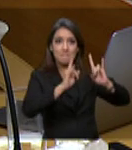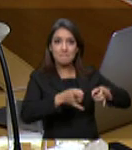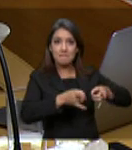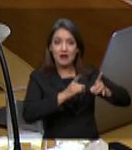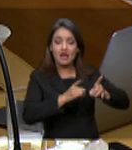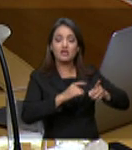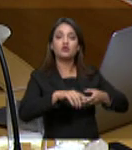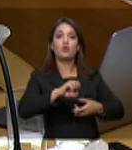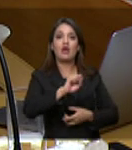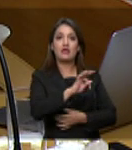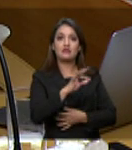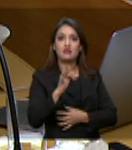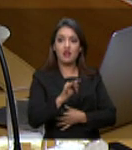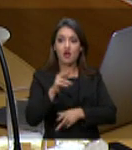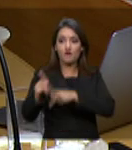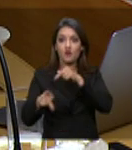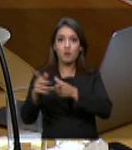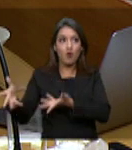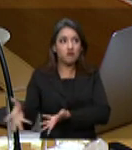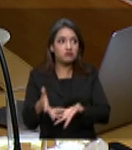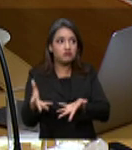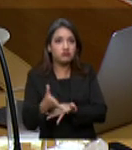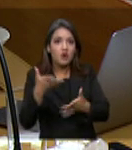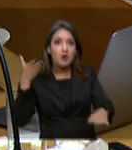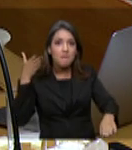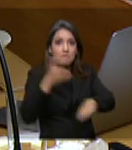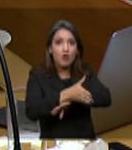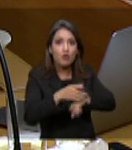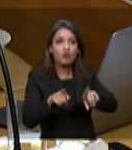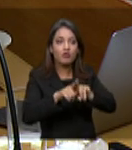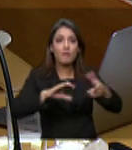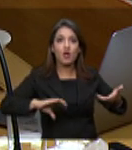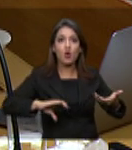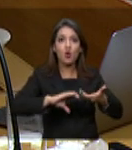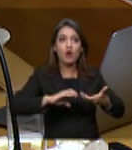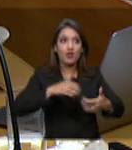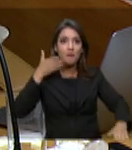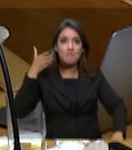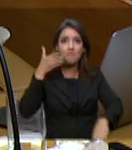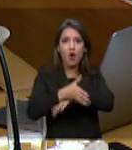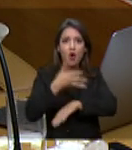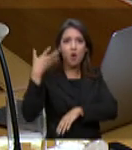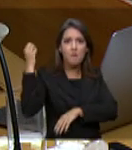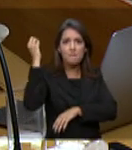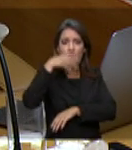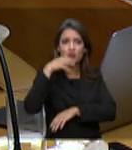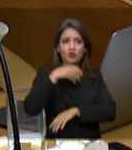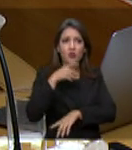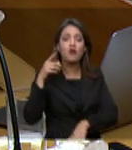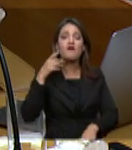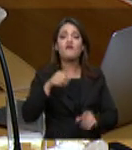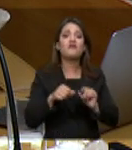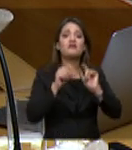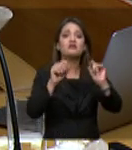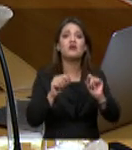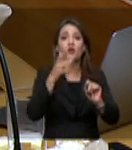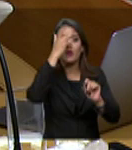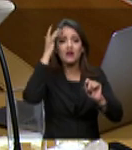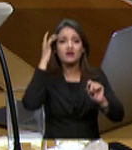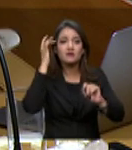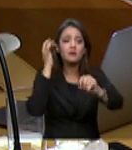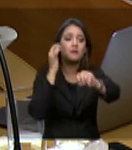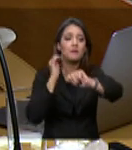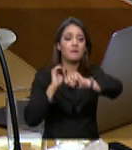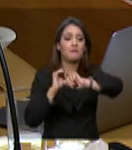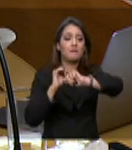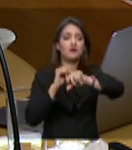séries do Supremo Tribunal Federal e do congresso nacional a fim de retirar os respectivos